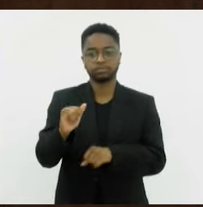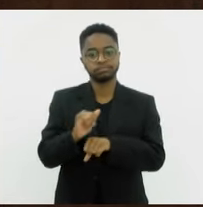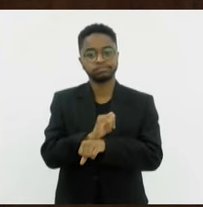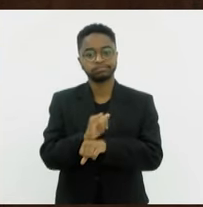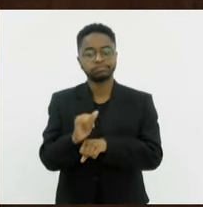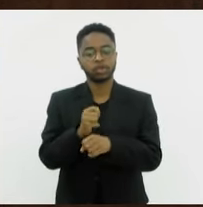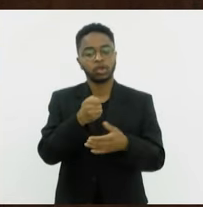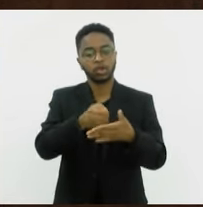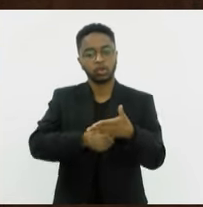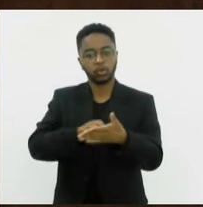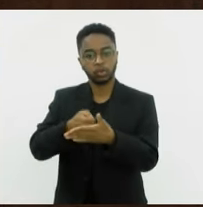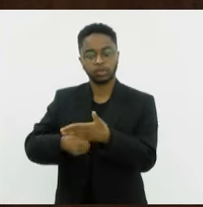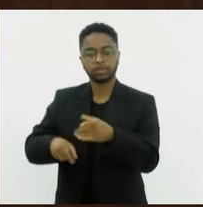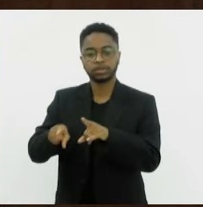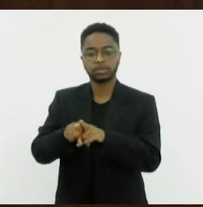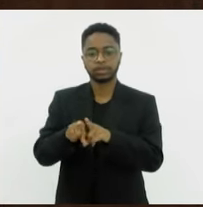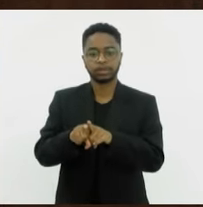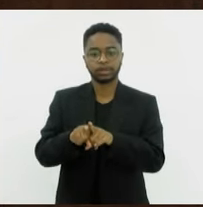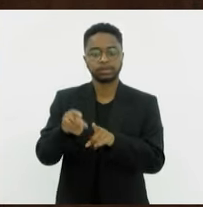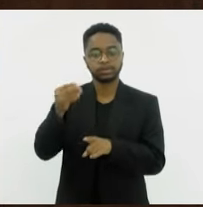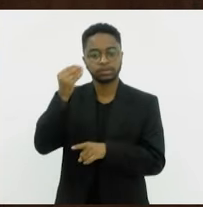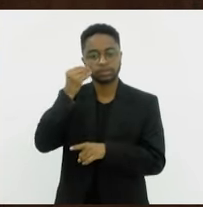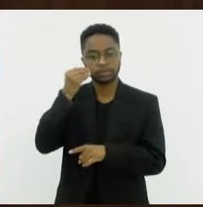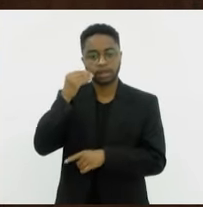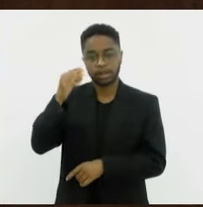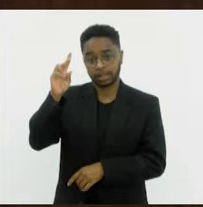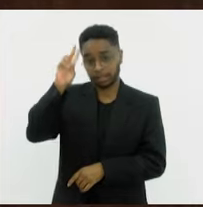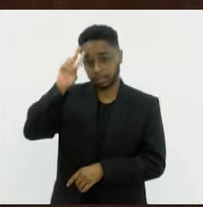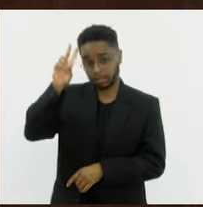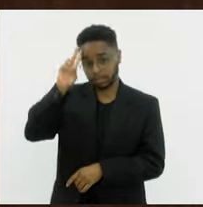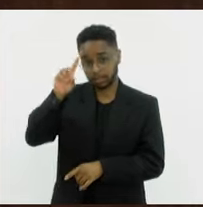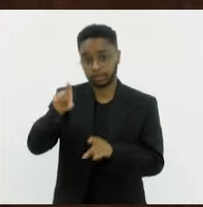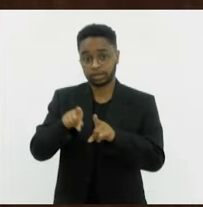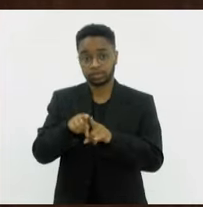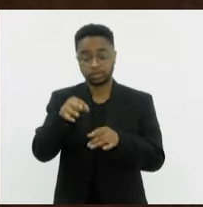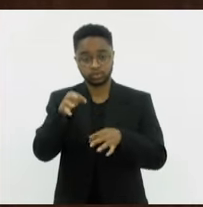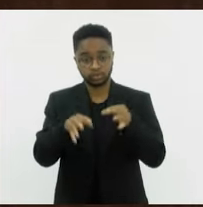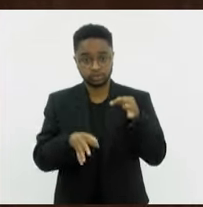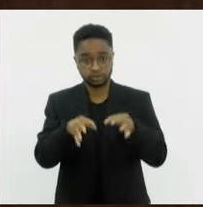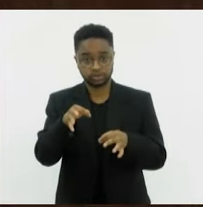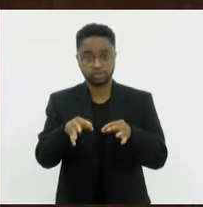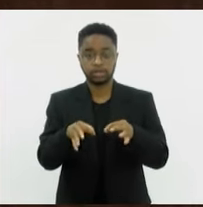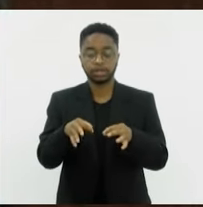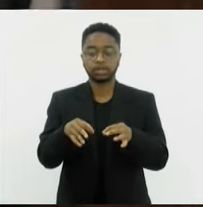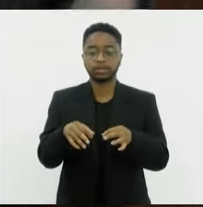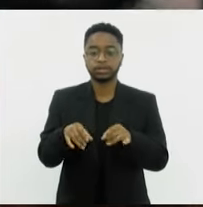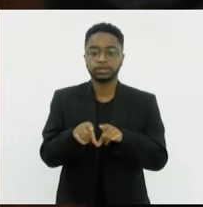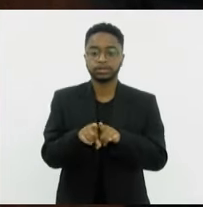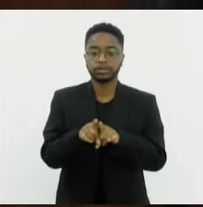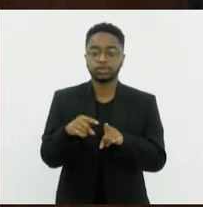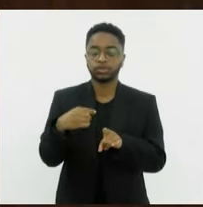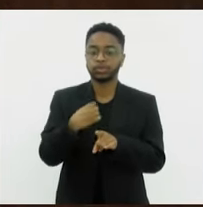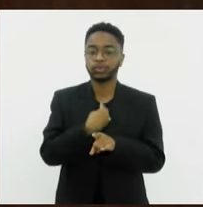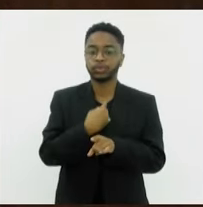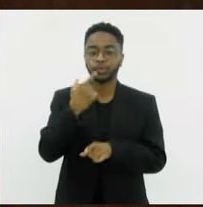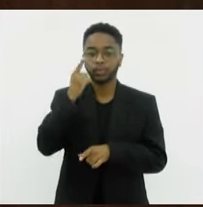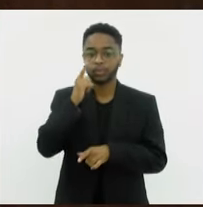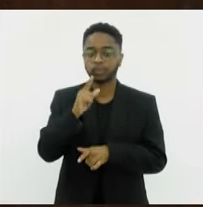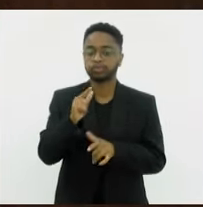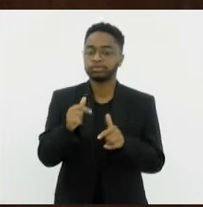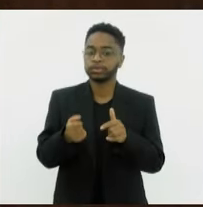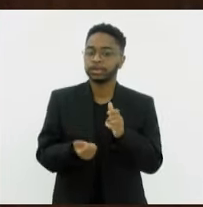luta, de busca por memória, por justiça, e que nós possamos, construir